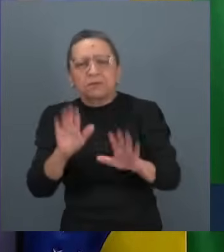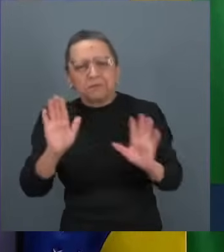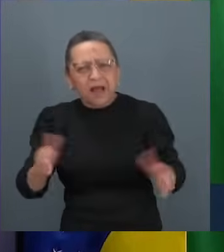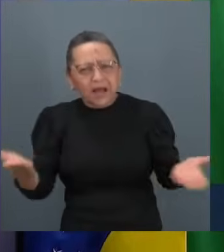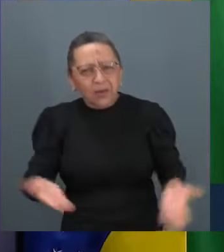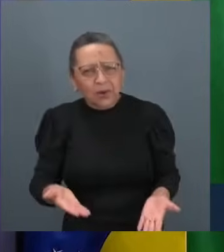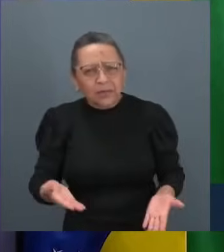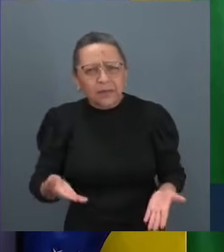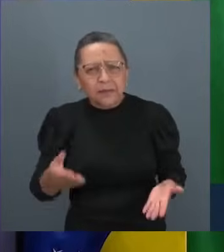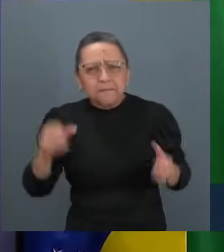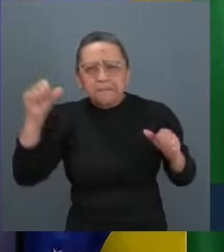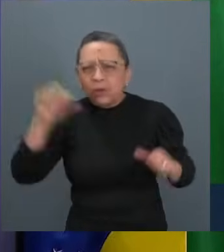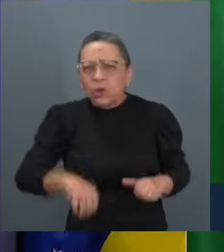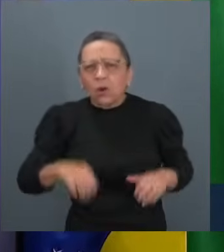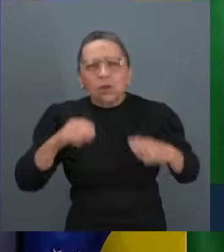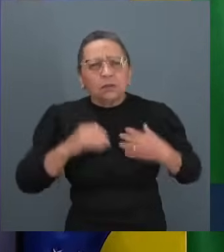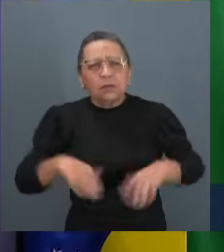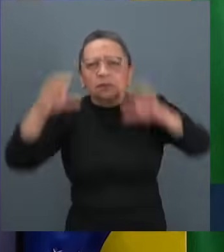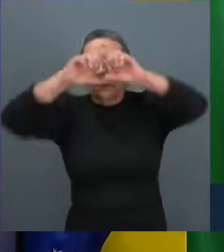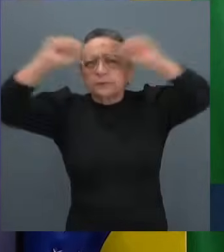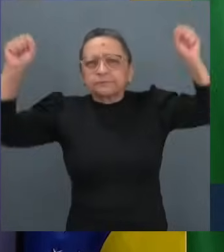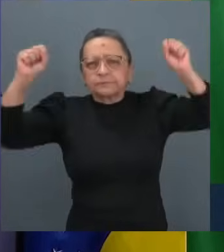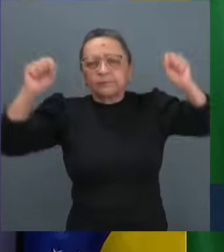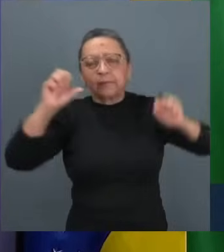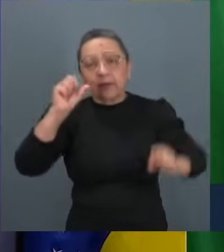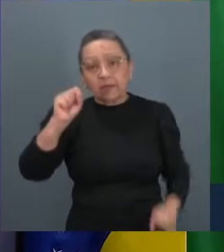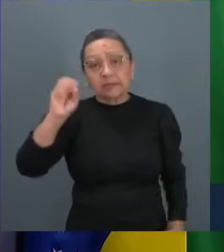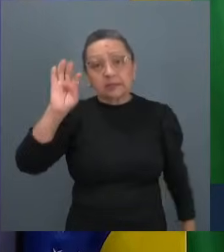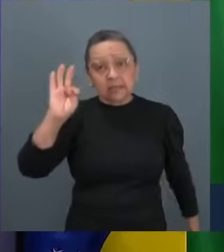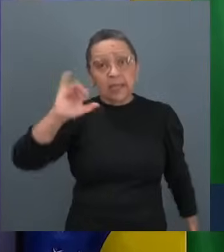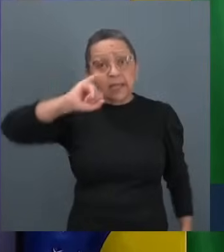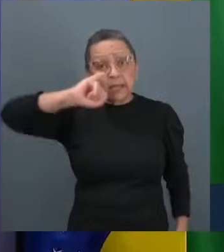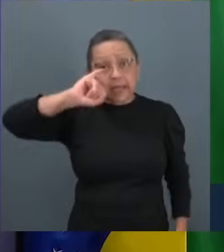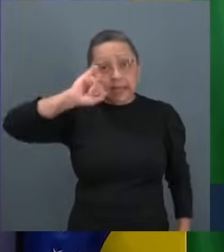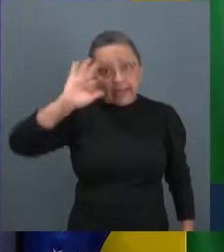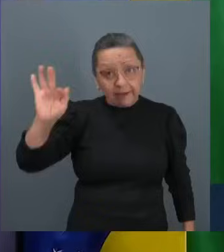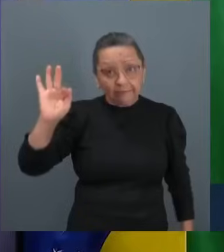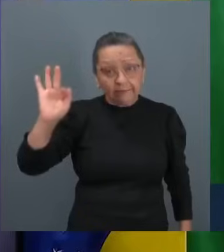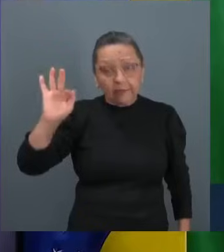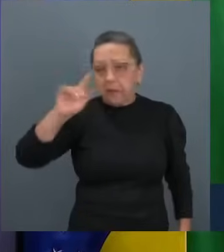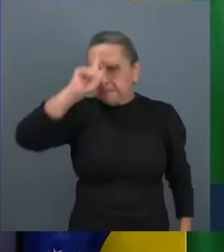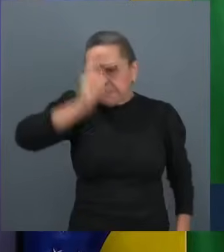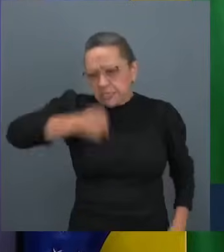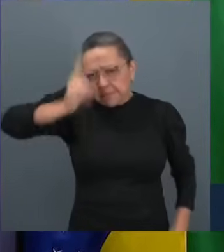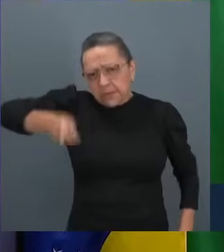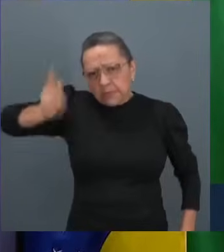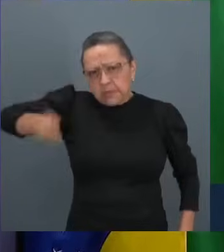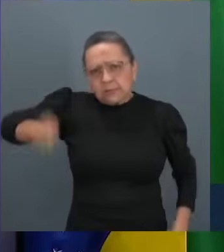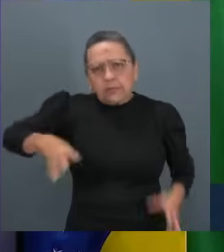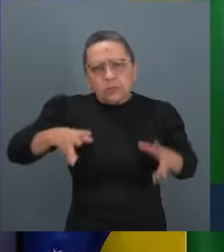Federal, sempre o Supremo Tribunal Federal mandando, desmandando no Brasil,